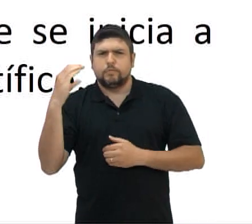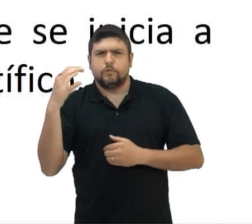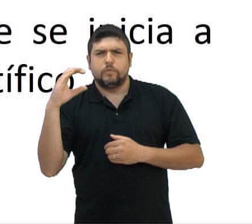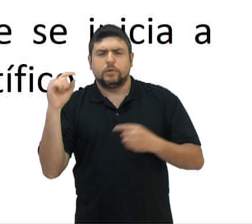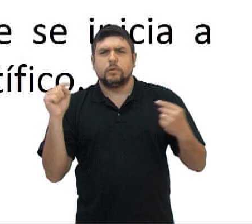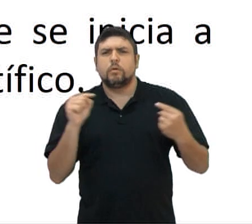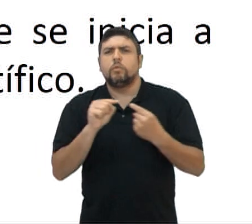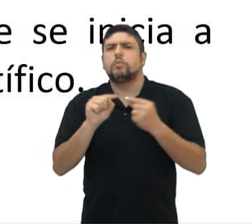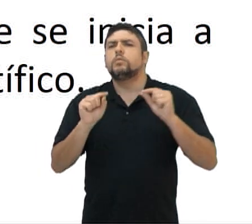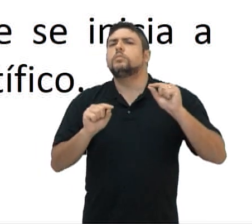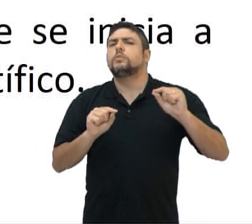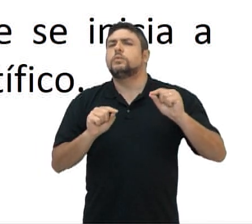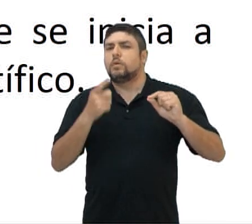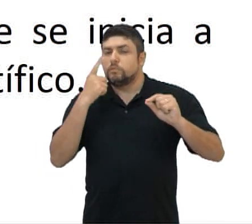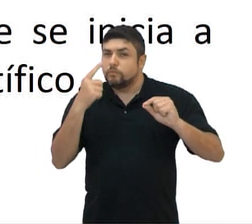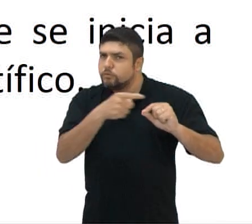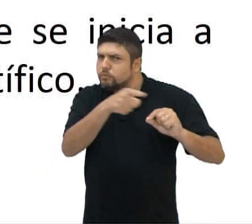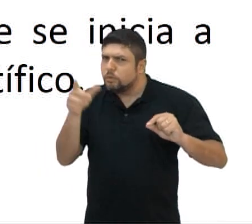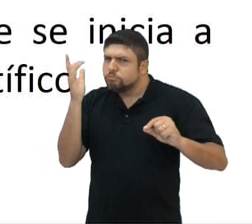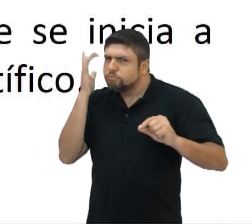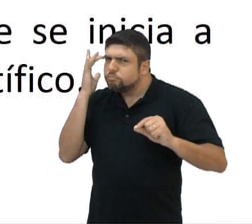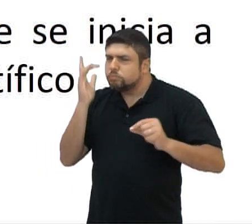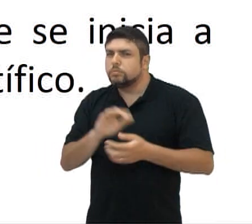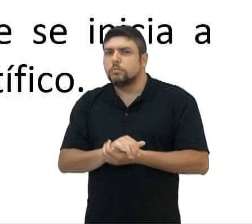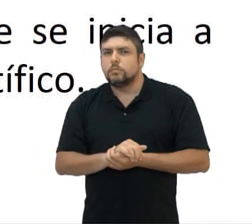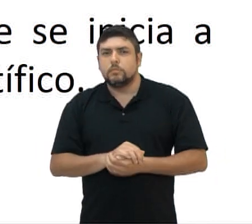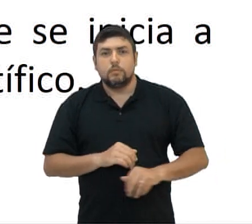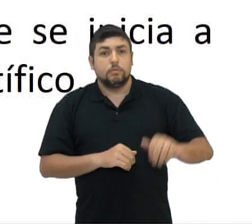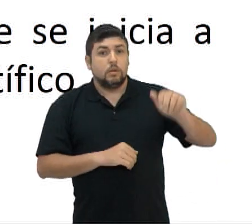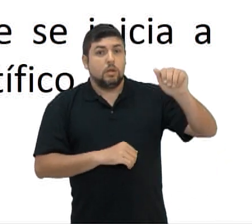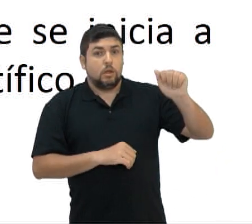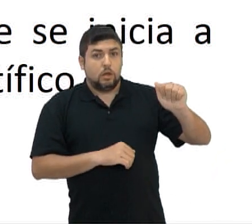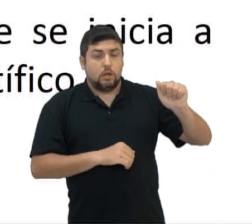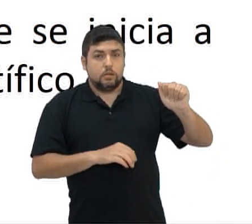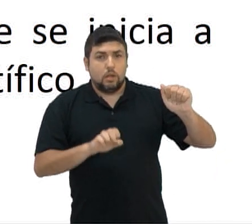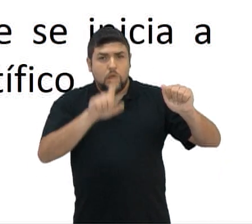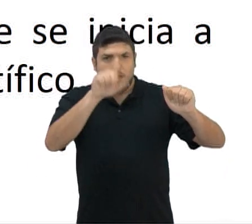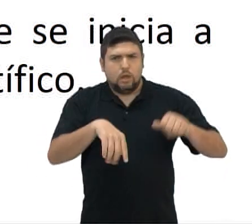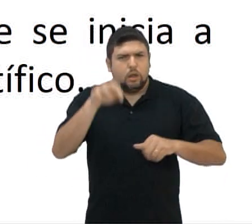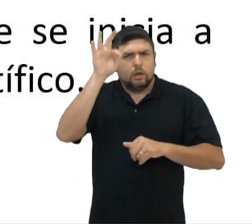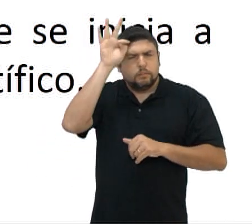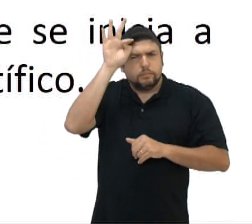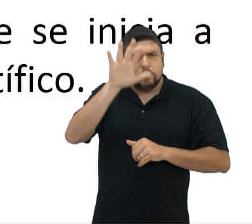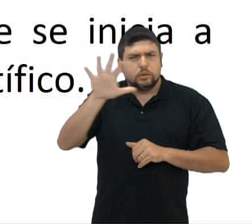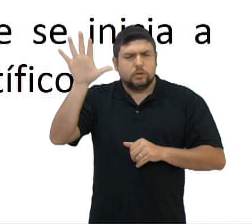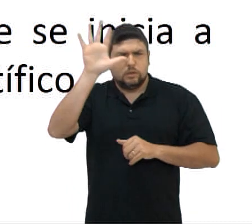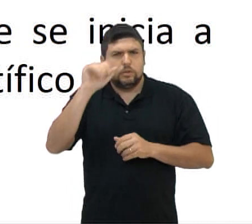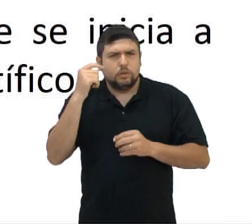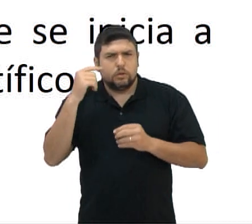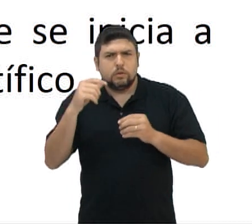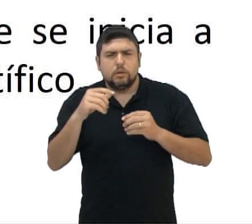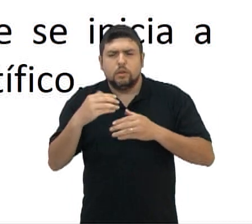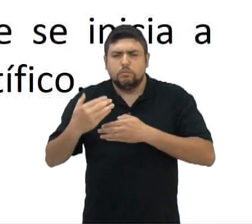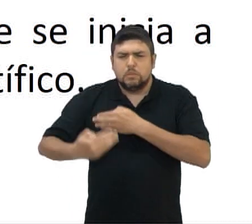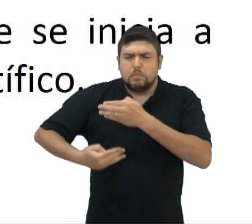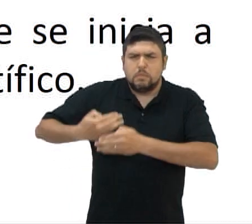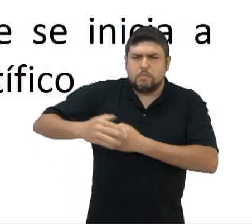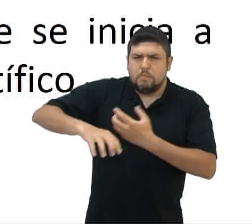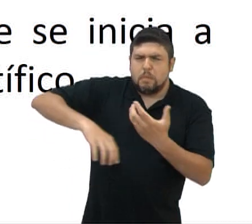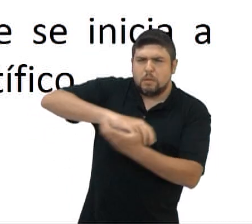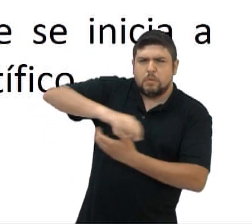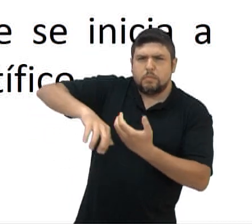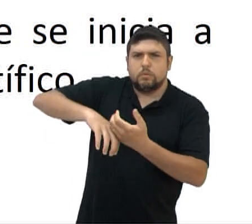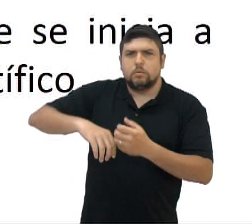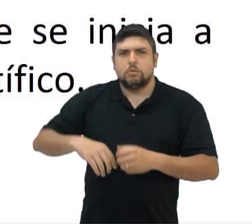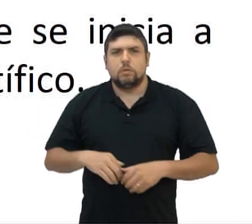a, para ver se vocês estão espertos aí. Letra A, teoria sociológica que abrange todas as revoluções na história, ou letra